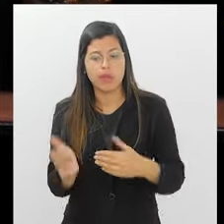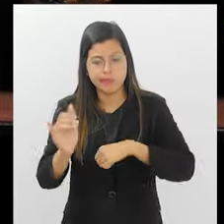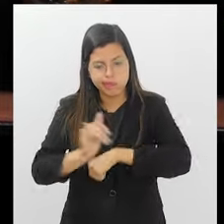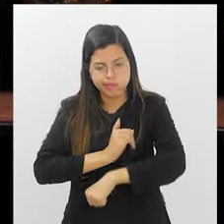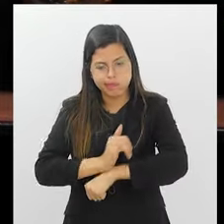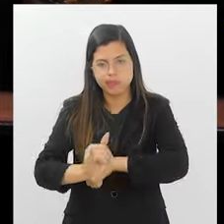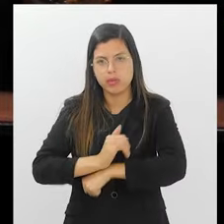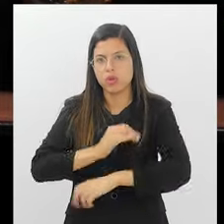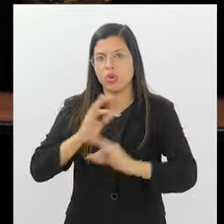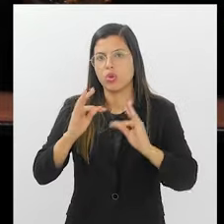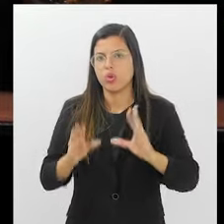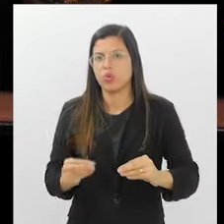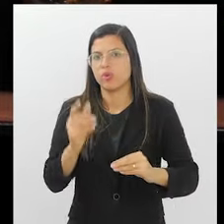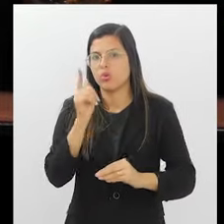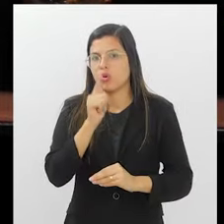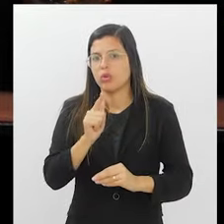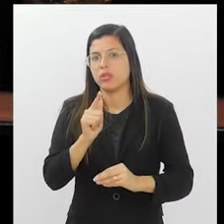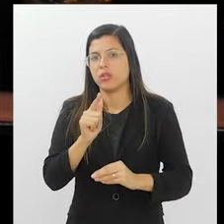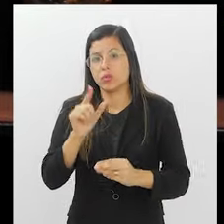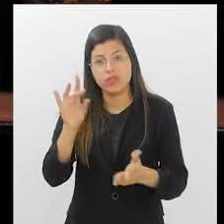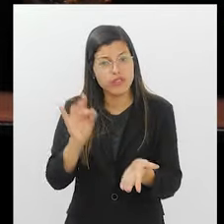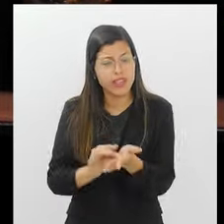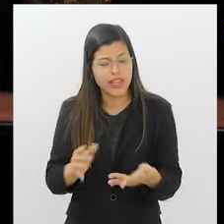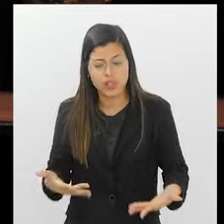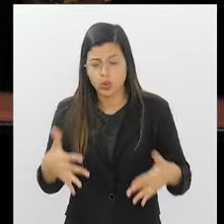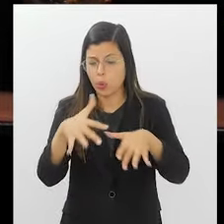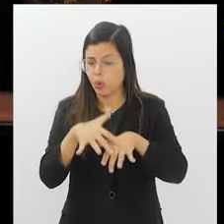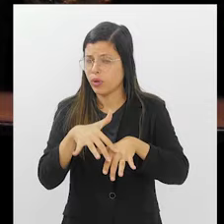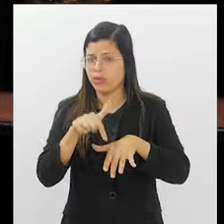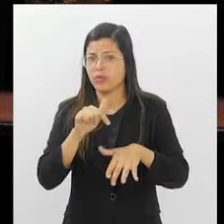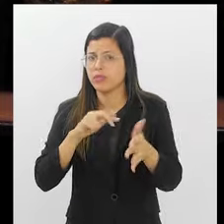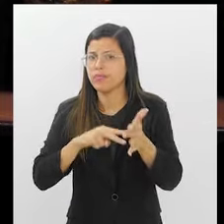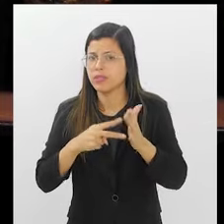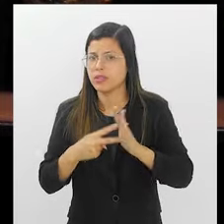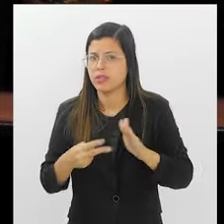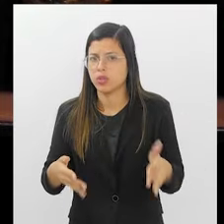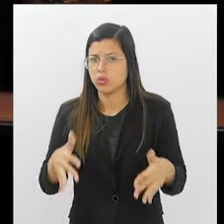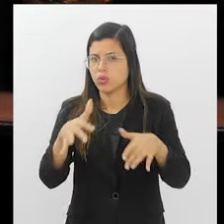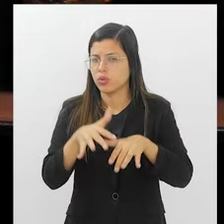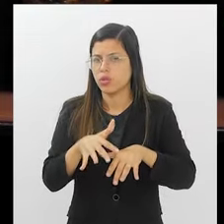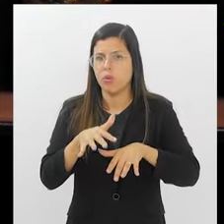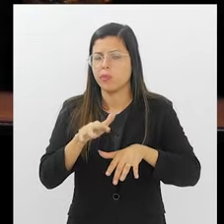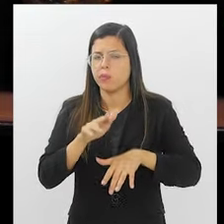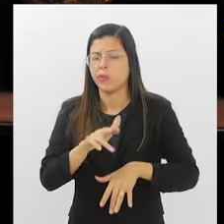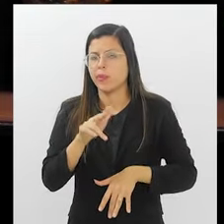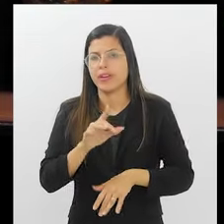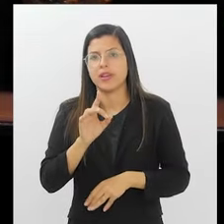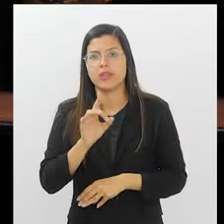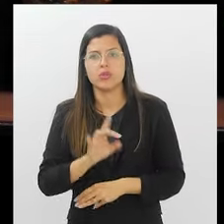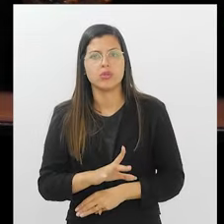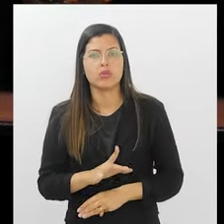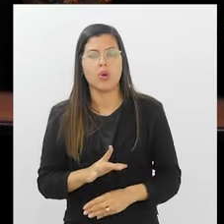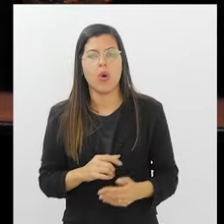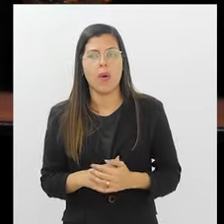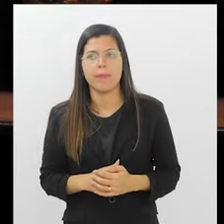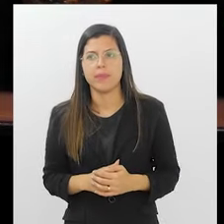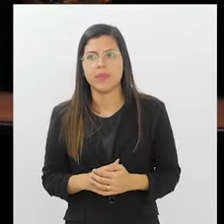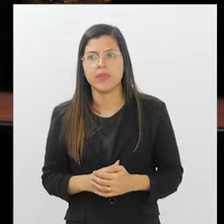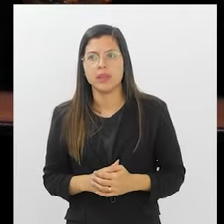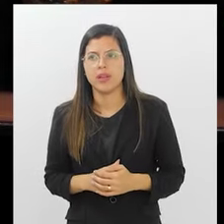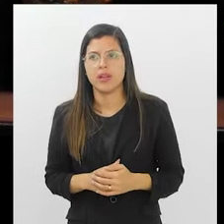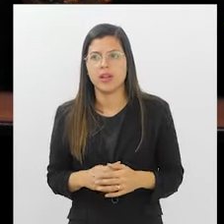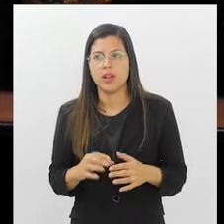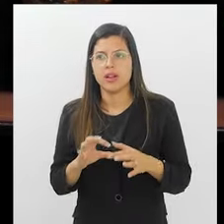para que todo mundo possa, de fato, estar incluído. Isso é inclusão, né? Então, quando nós falamos sobre inclusão, não é só você permitir